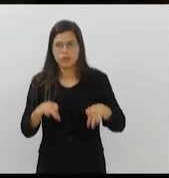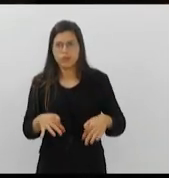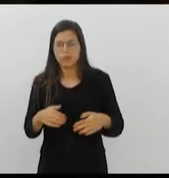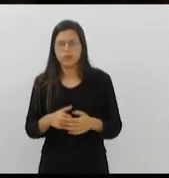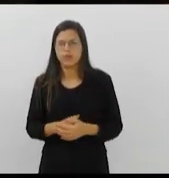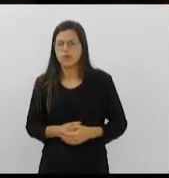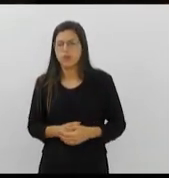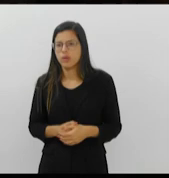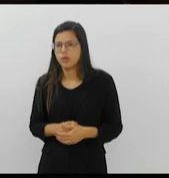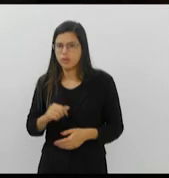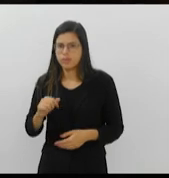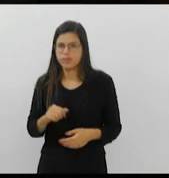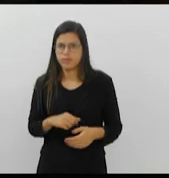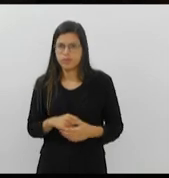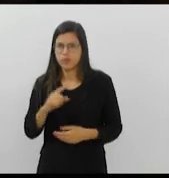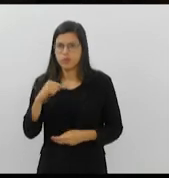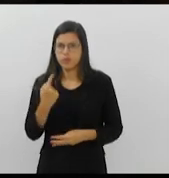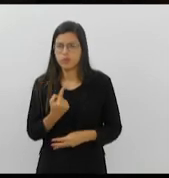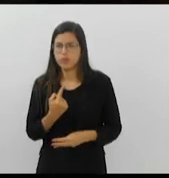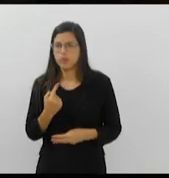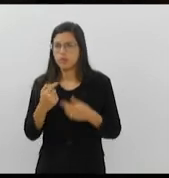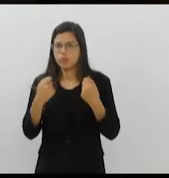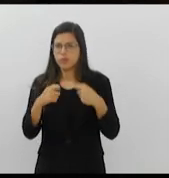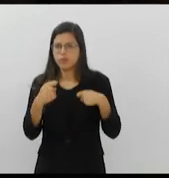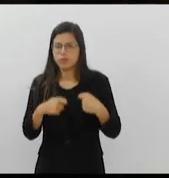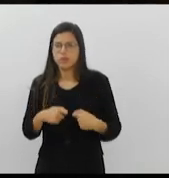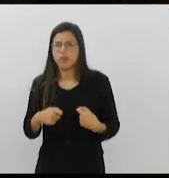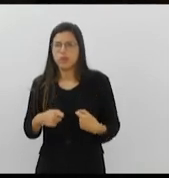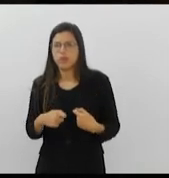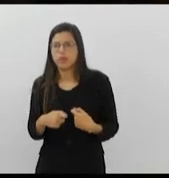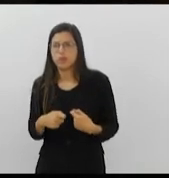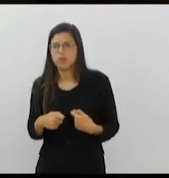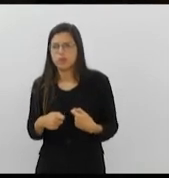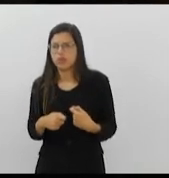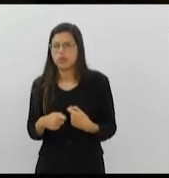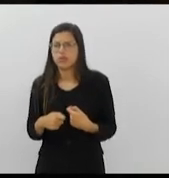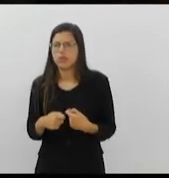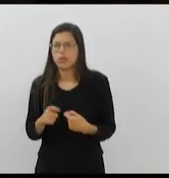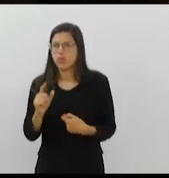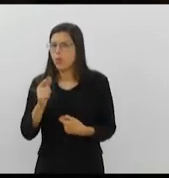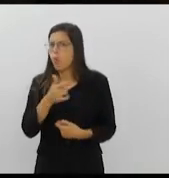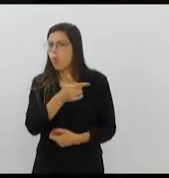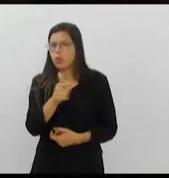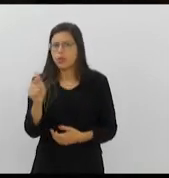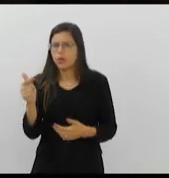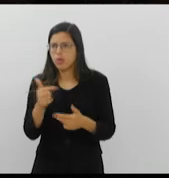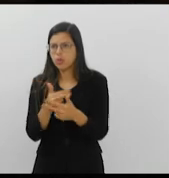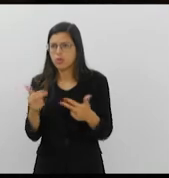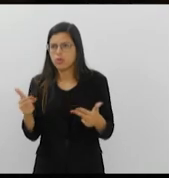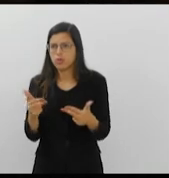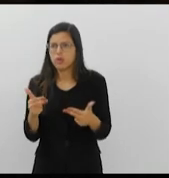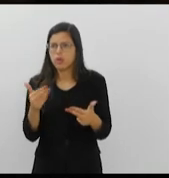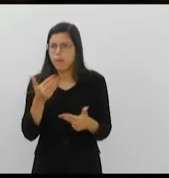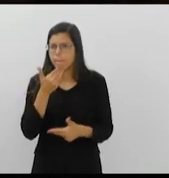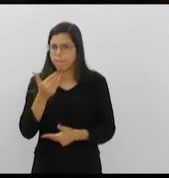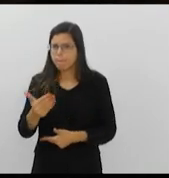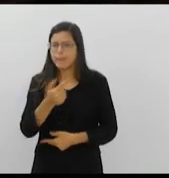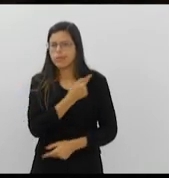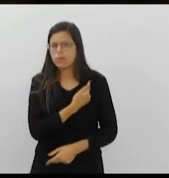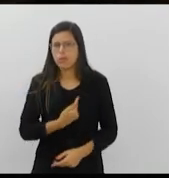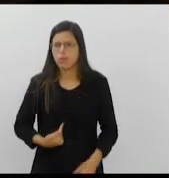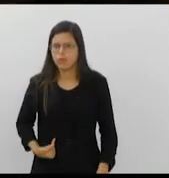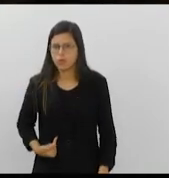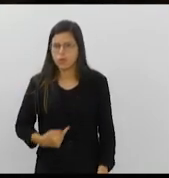final, a gente já deveria ter recebido, e é outro ponto que cobro aqui diretamente ao governador